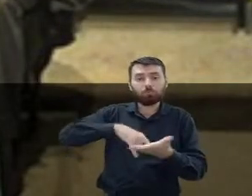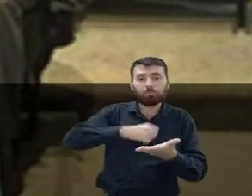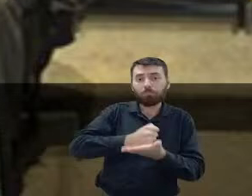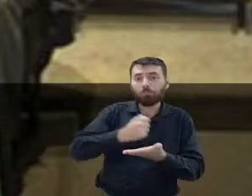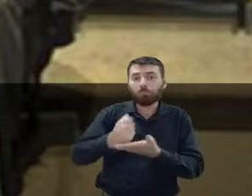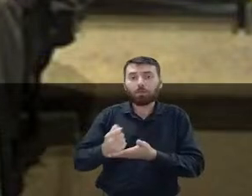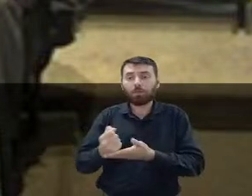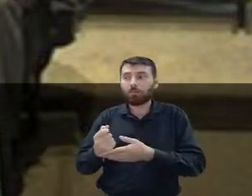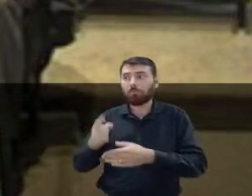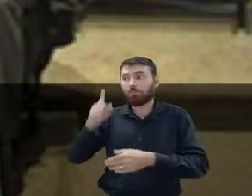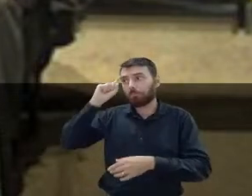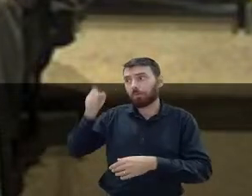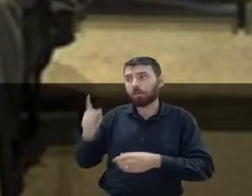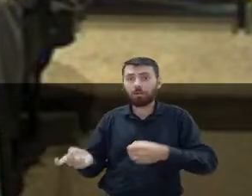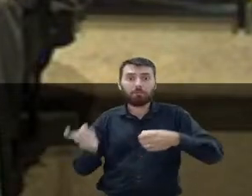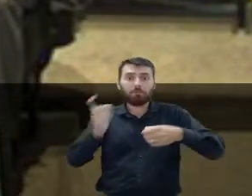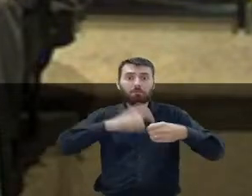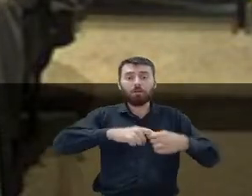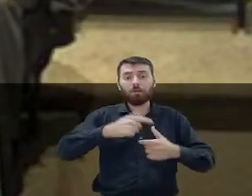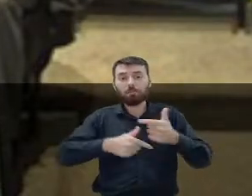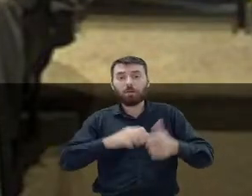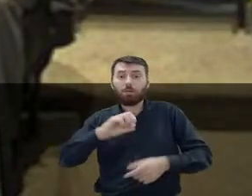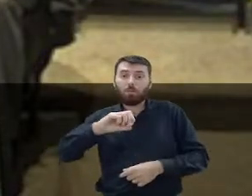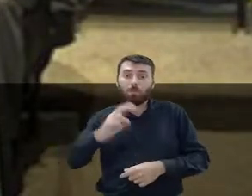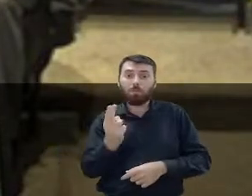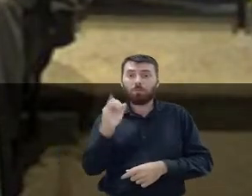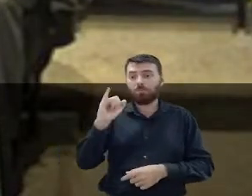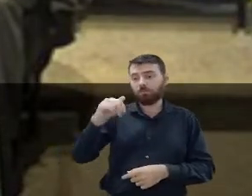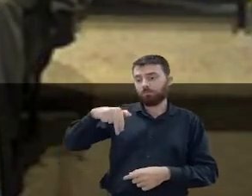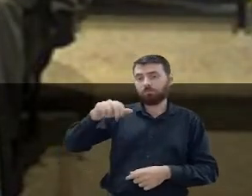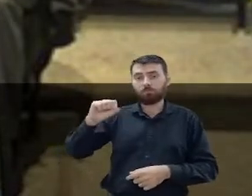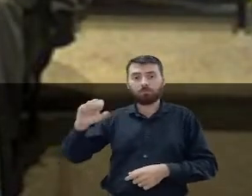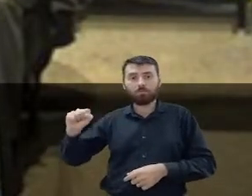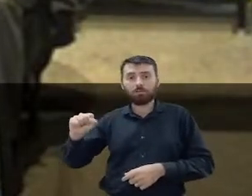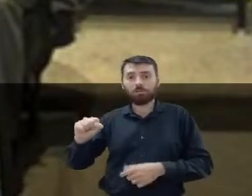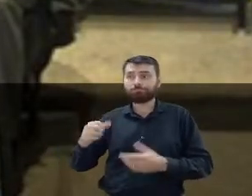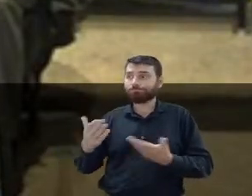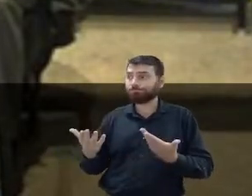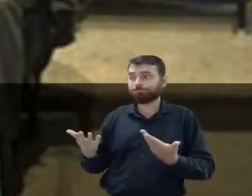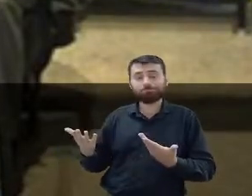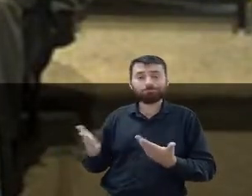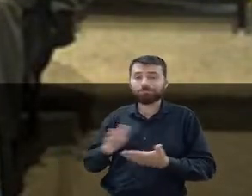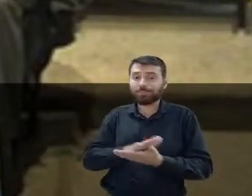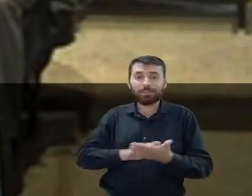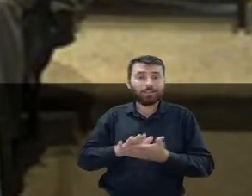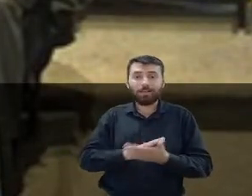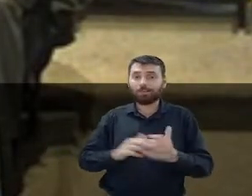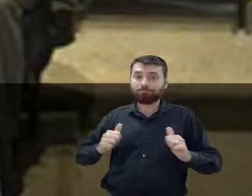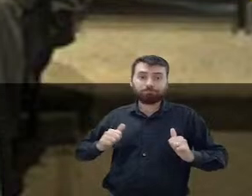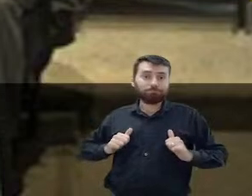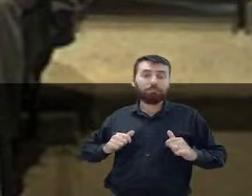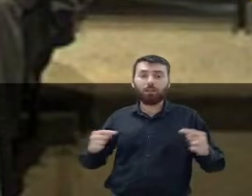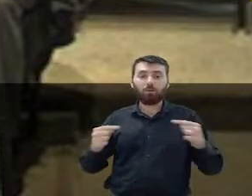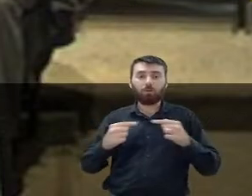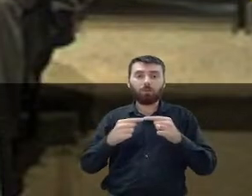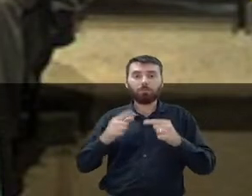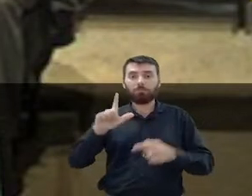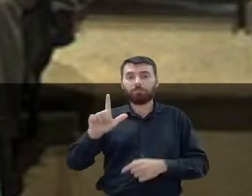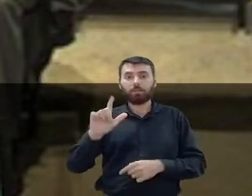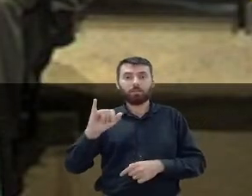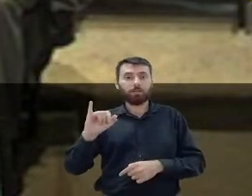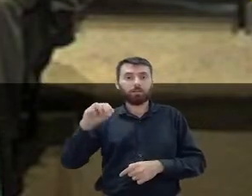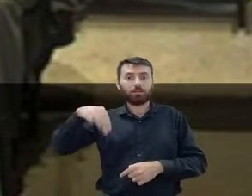verdadeiro somente o auto do INSS, acarreta um reconhecimento do limbo. Porque essa omissão, ela importa numa atitude